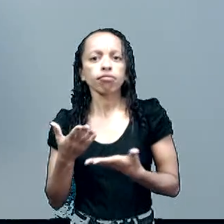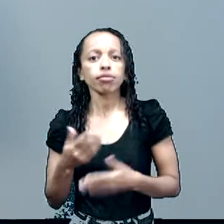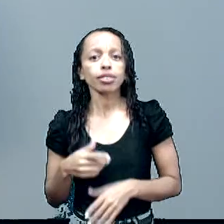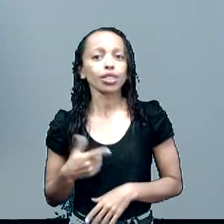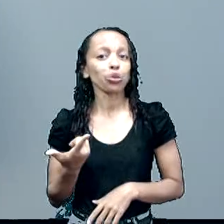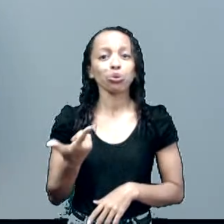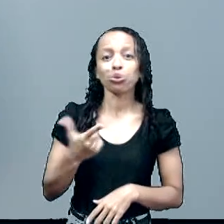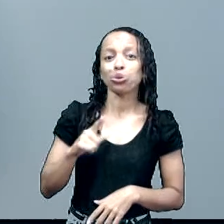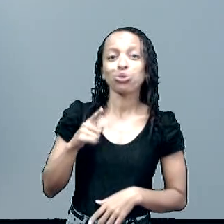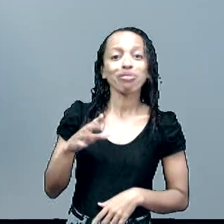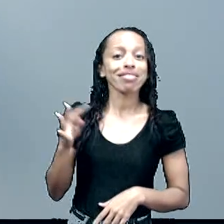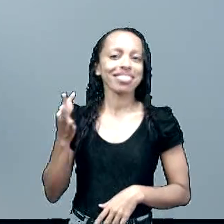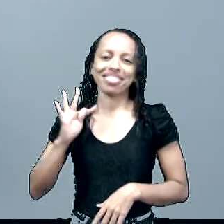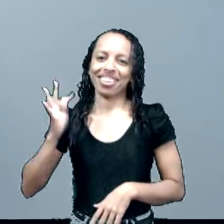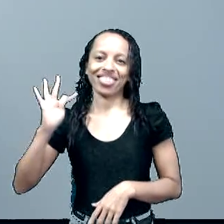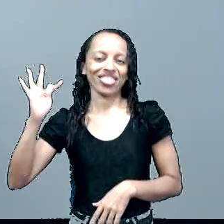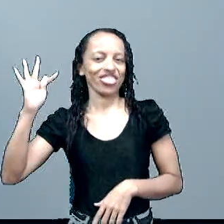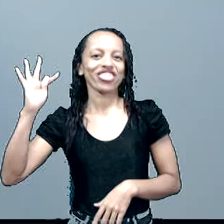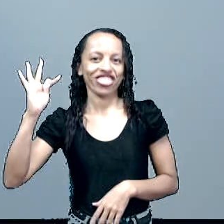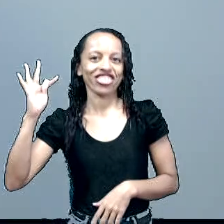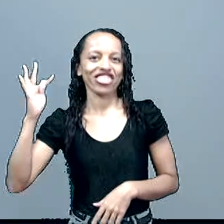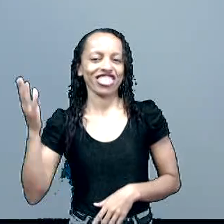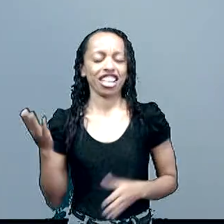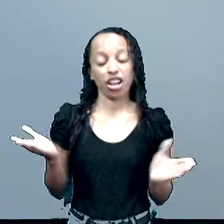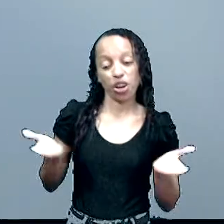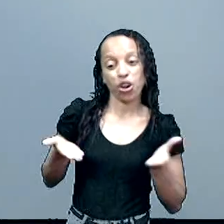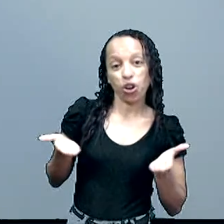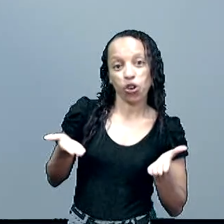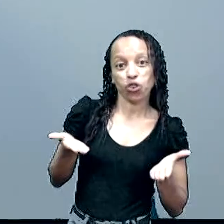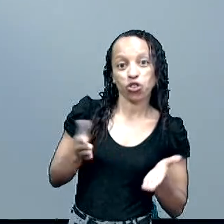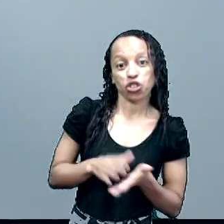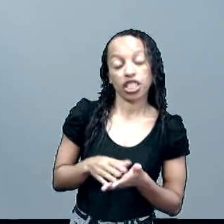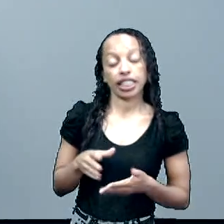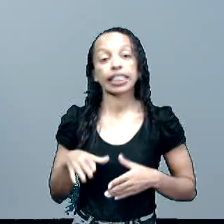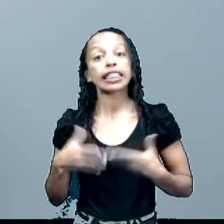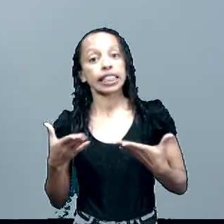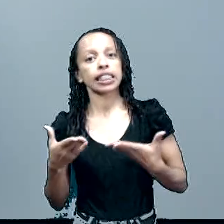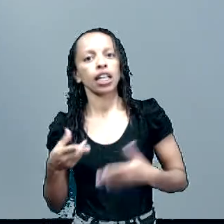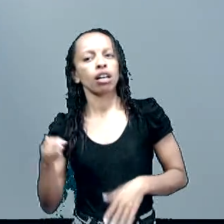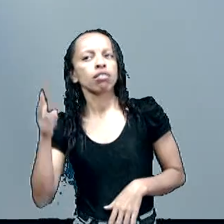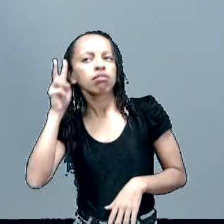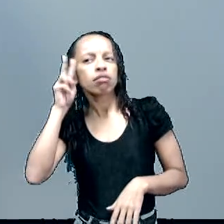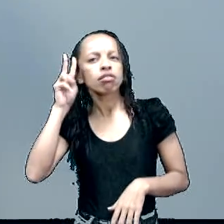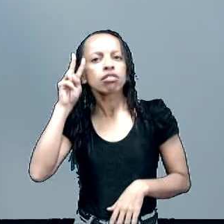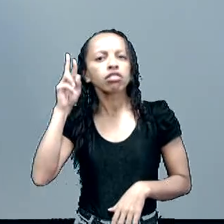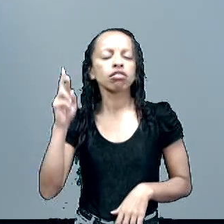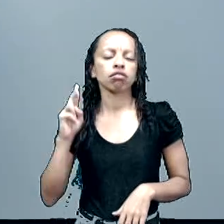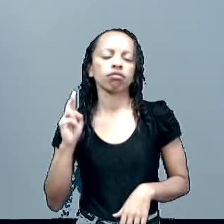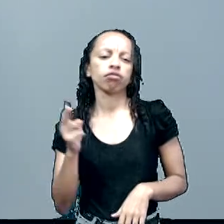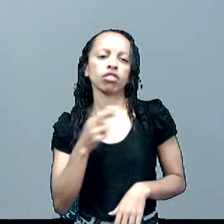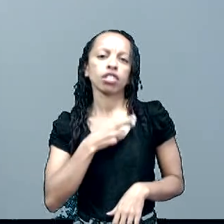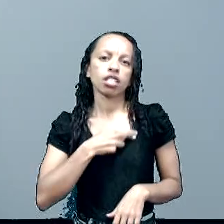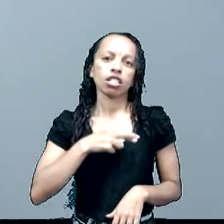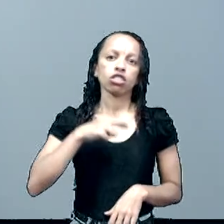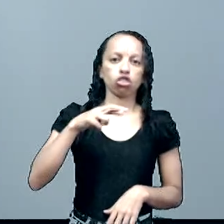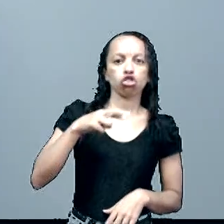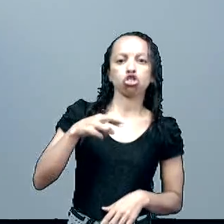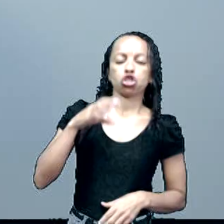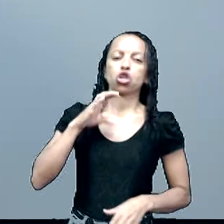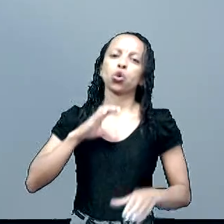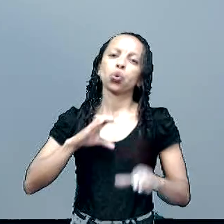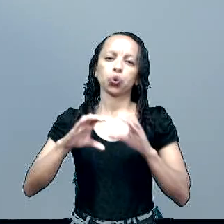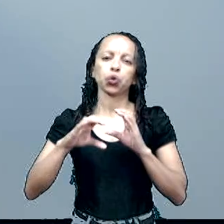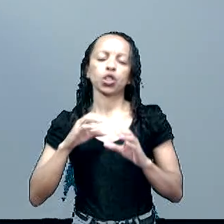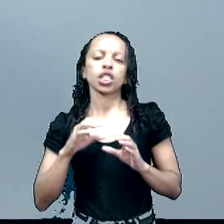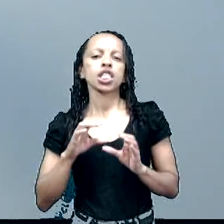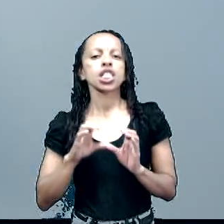que nós temos hoje você vê lá que na história da religião cristã né Tem uma passagem bíblica que